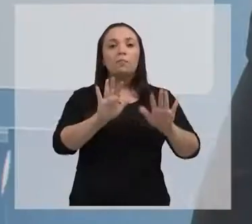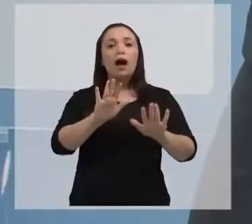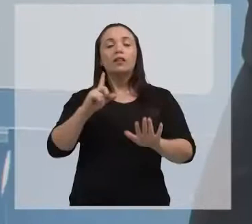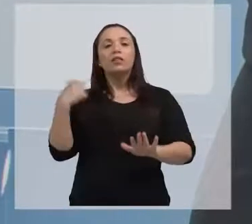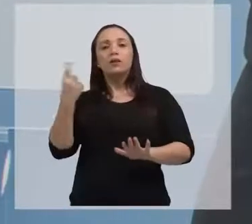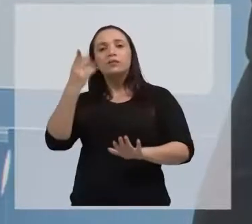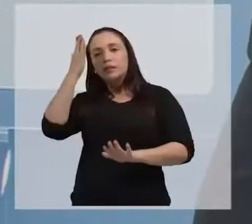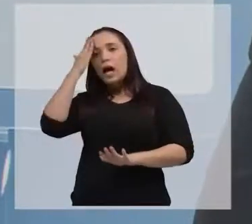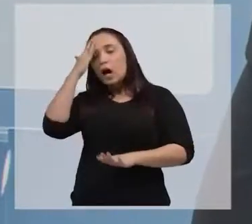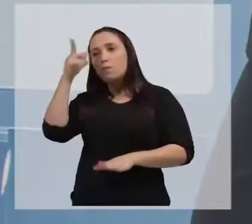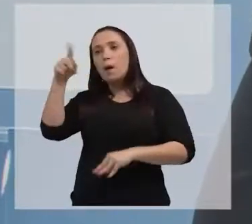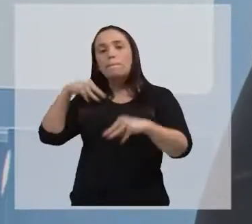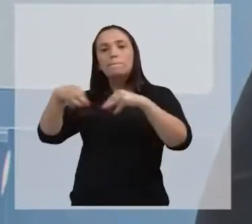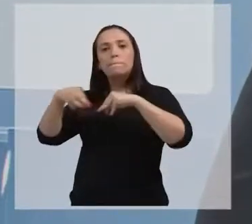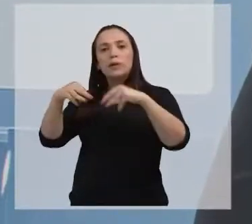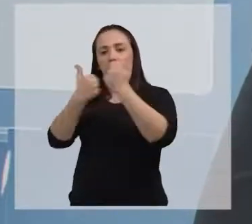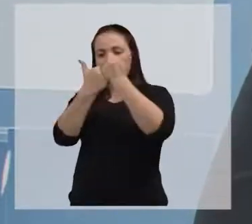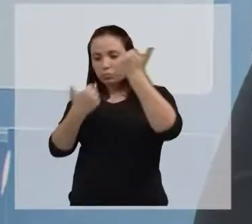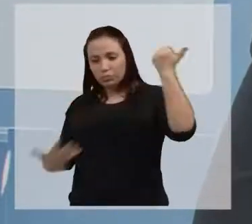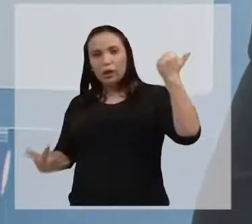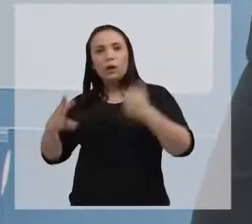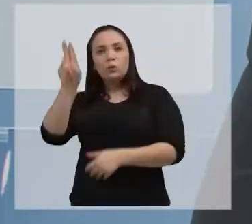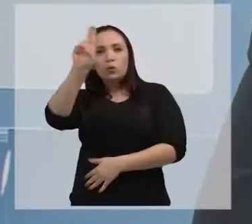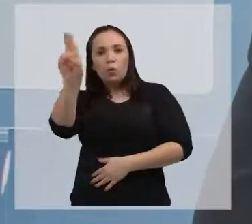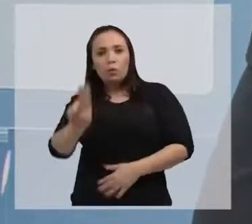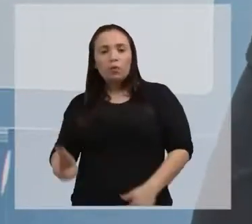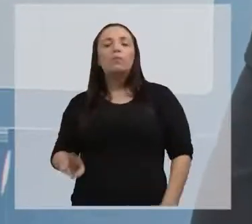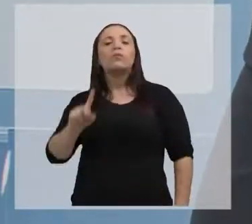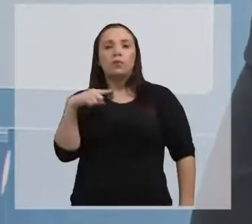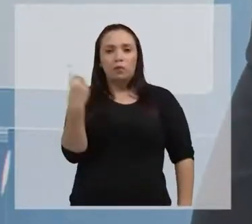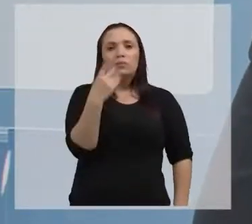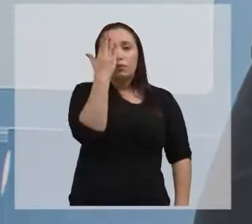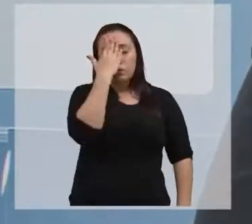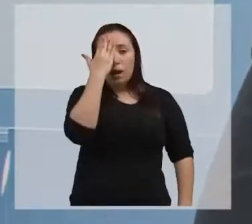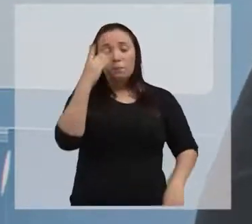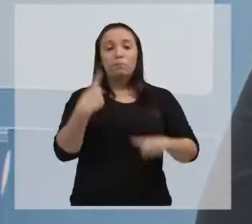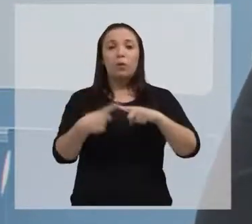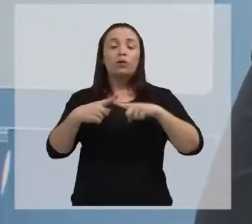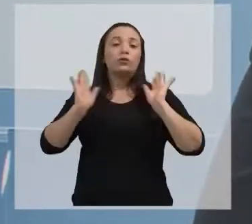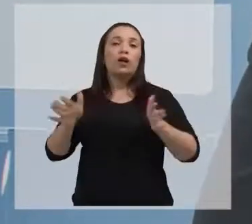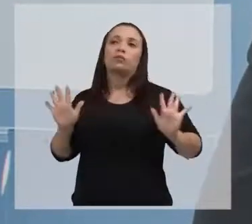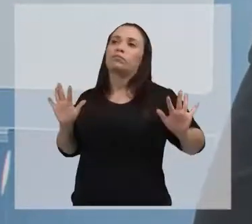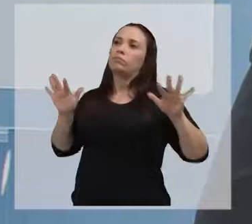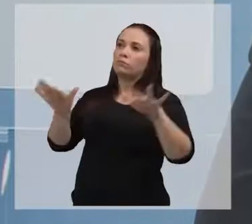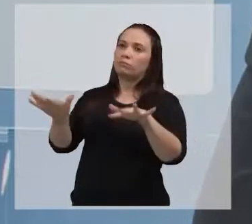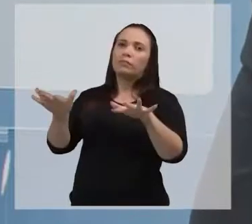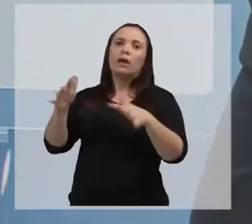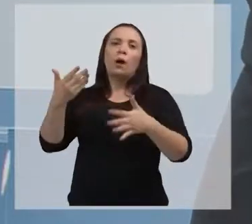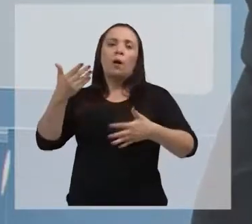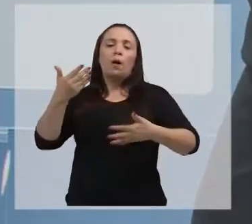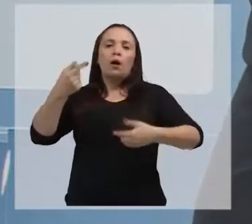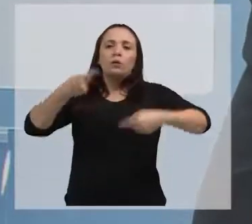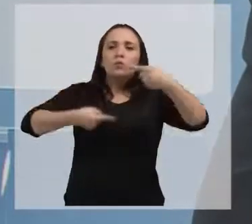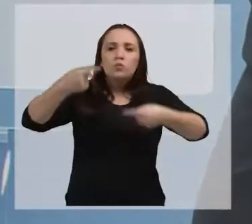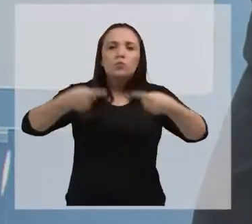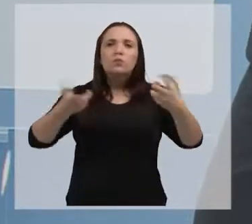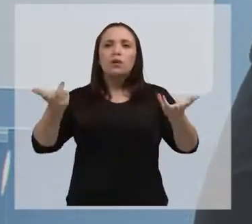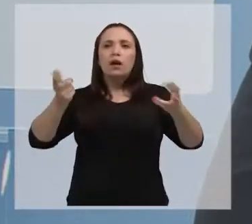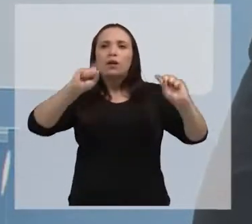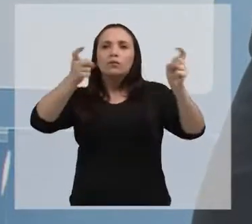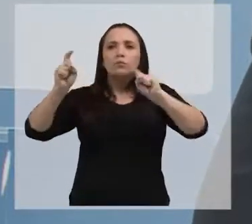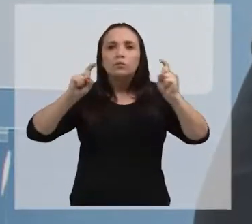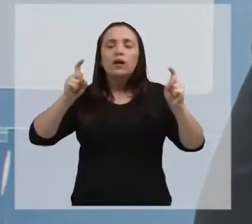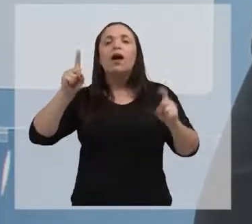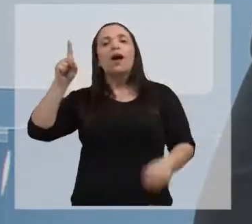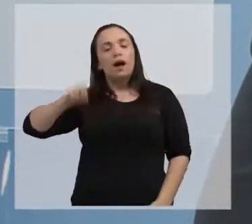quê? É sinal que tudo é lá, Luiz. Tudo está lá. Nós somos 3 poderes. Toda querela, toda discussão nesse país é só